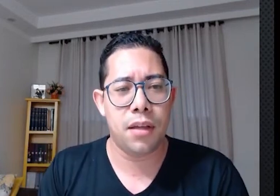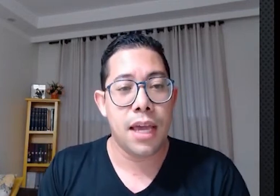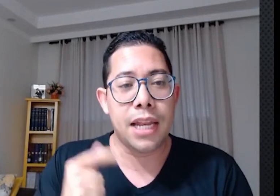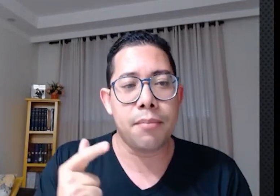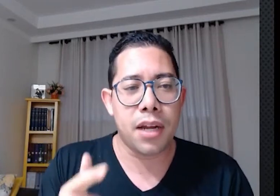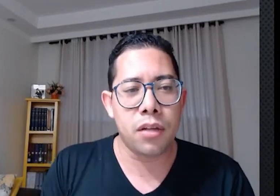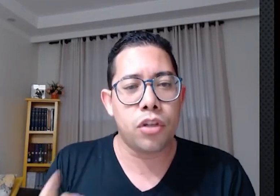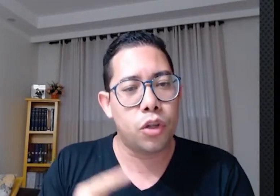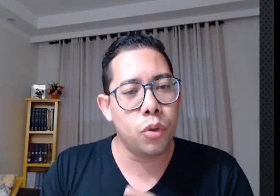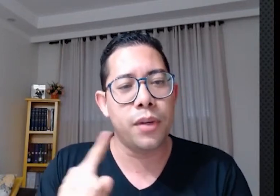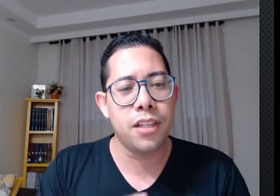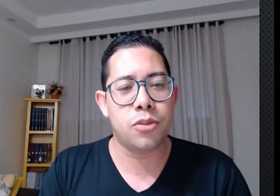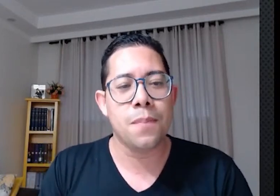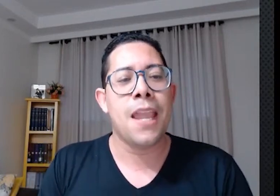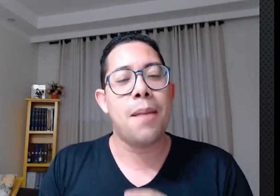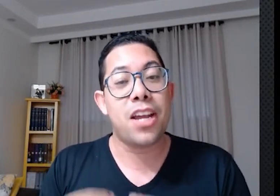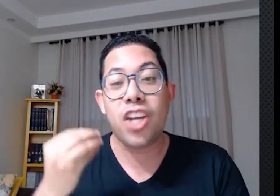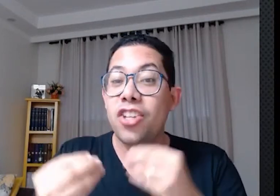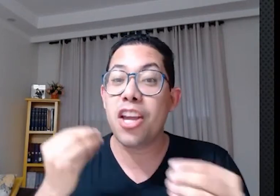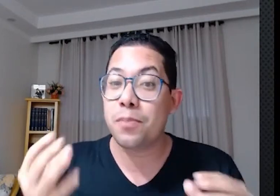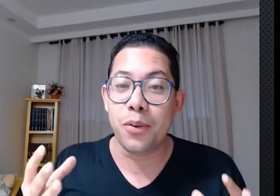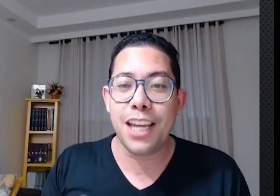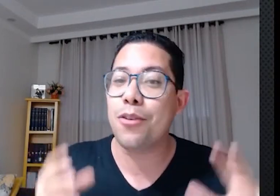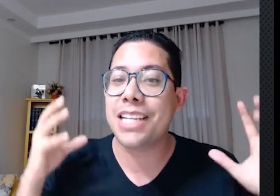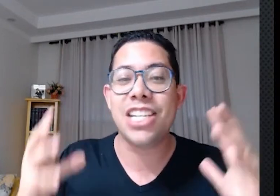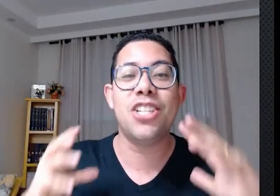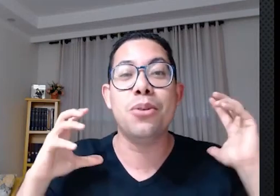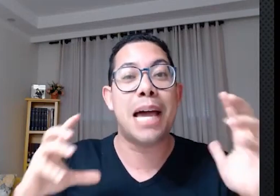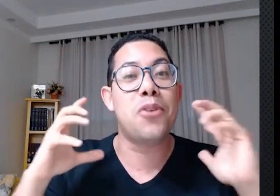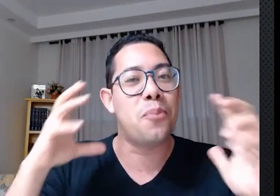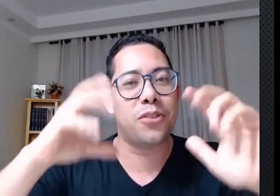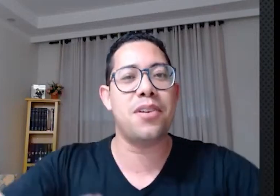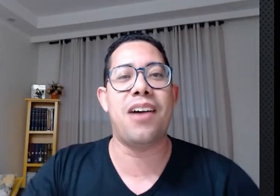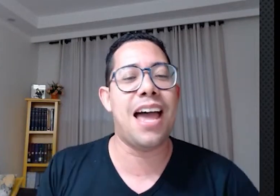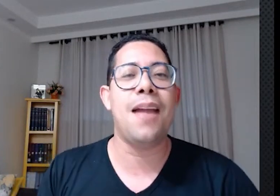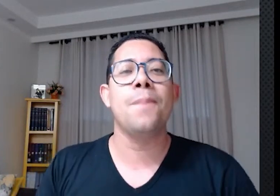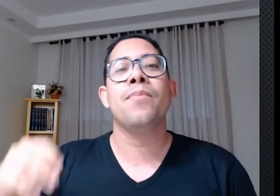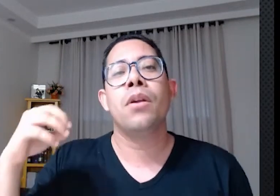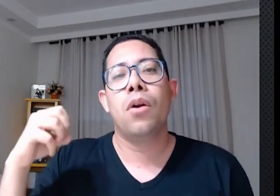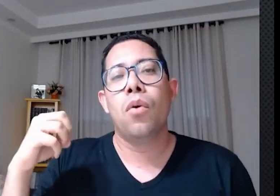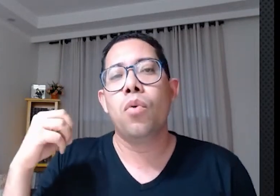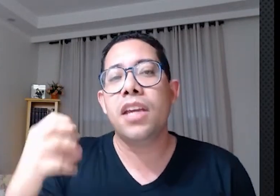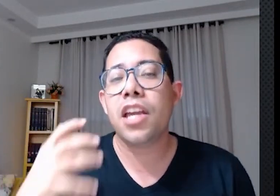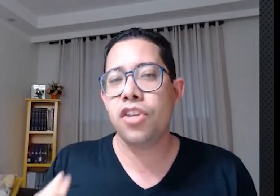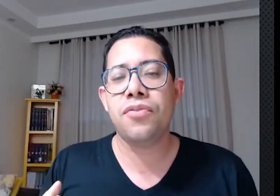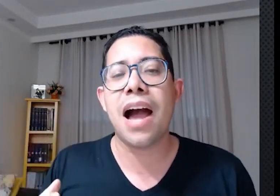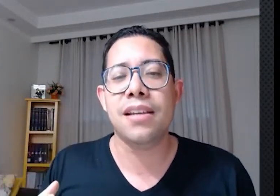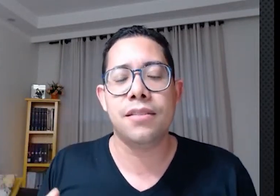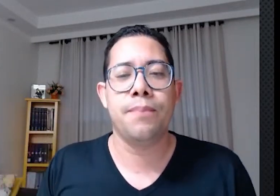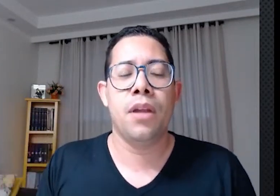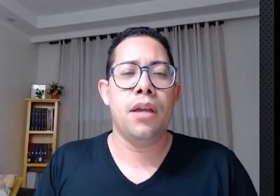ferramenta? E lembrando que tudo isso é para a gente responder quando a gente não sabe o que o pastor vai falar, o que a